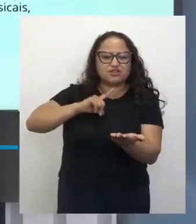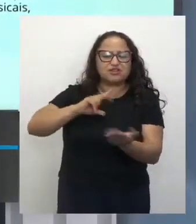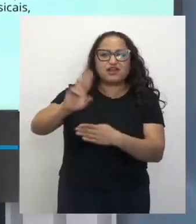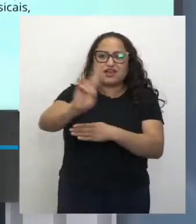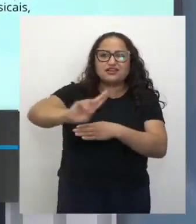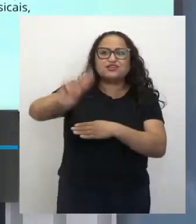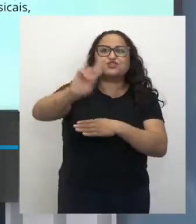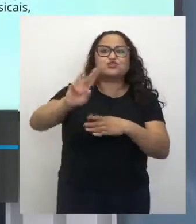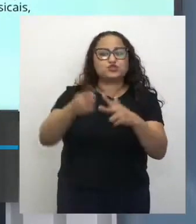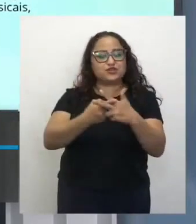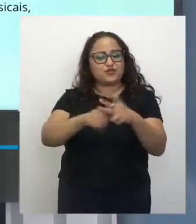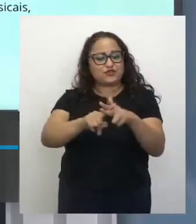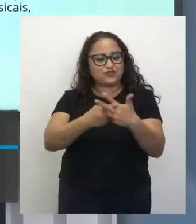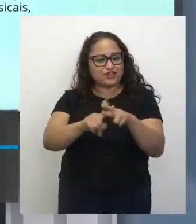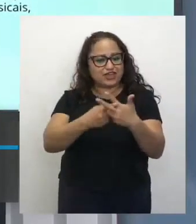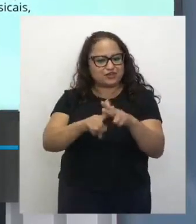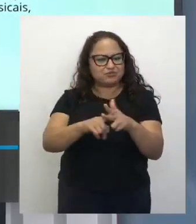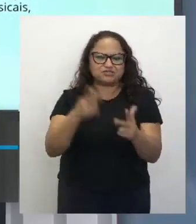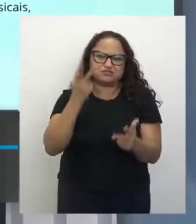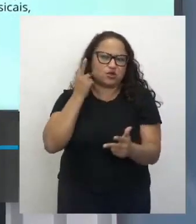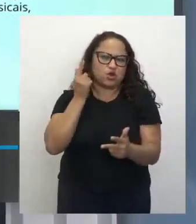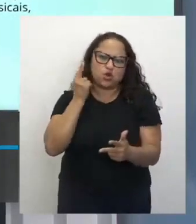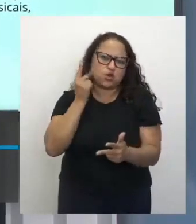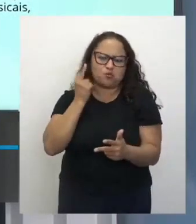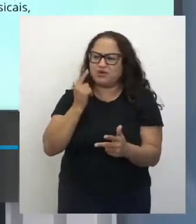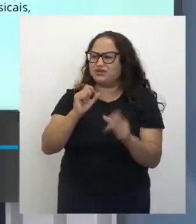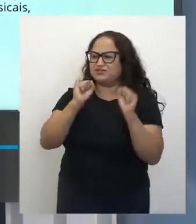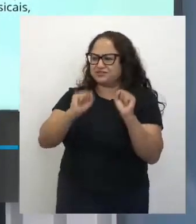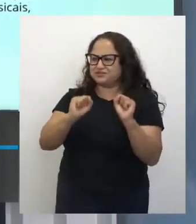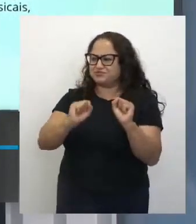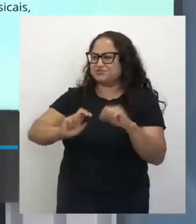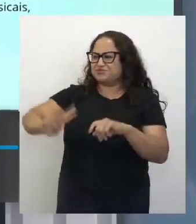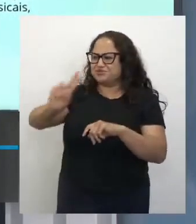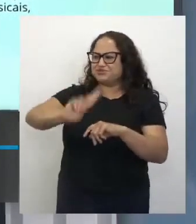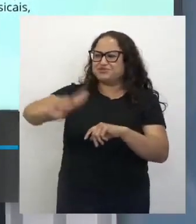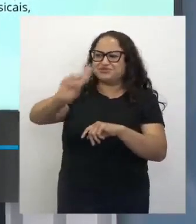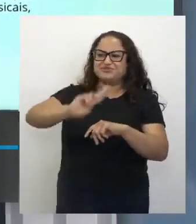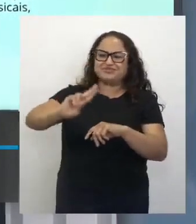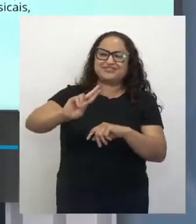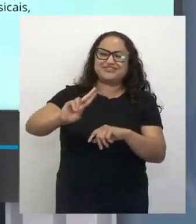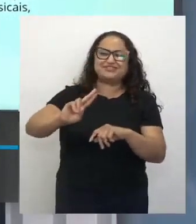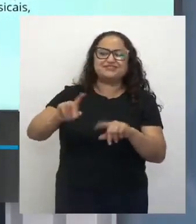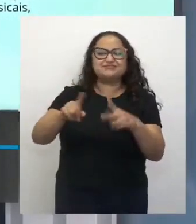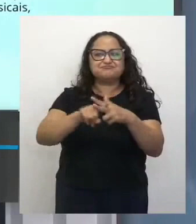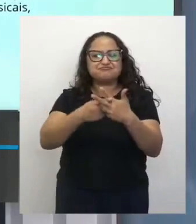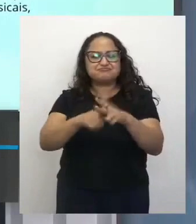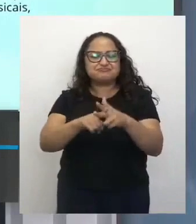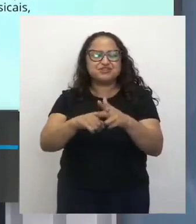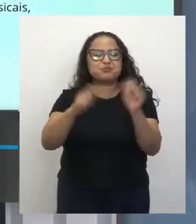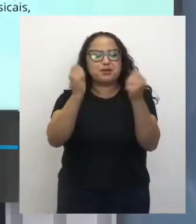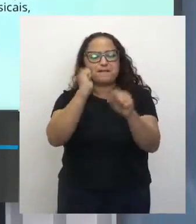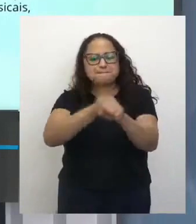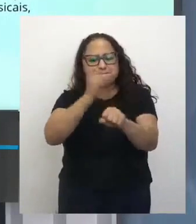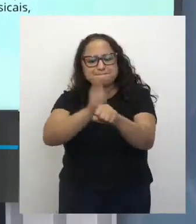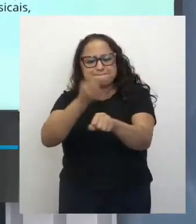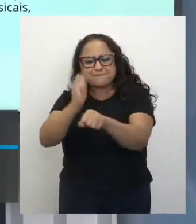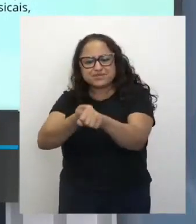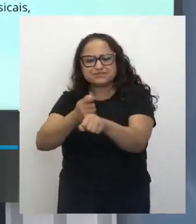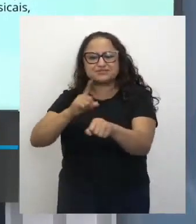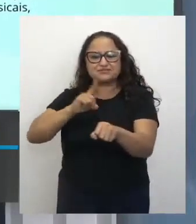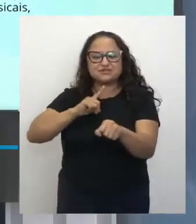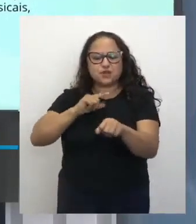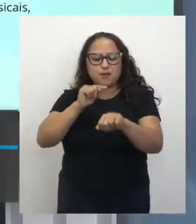utilizam ferramentas, né? Ferramentas normais que a gente pode utilizar em marcenaria. E aí eles vão fazendo os furinhos, né?